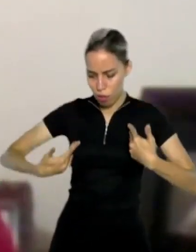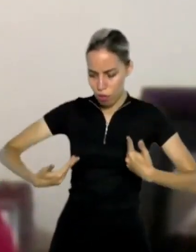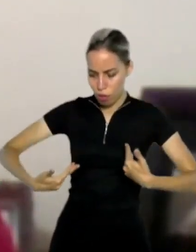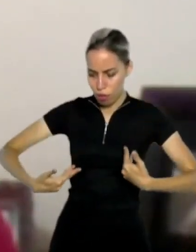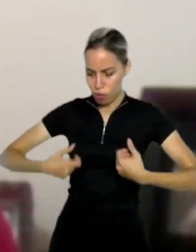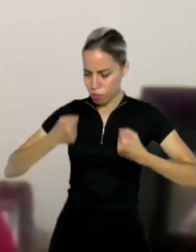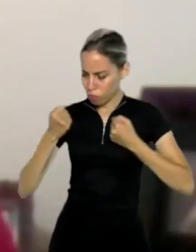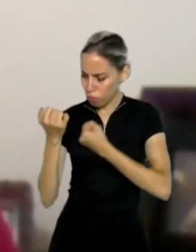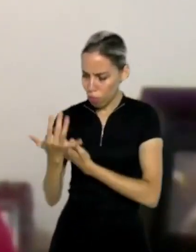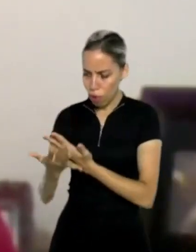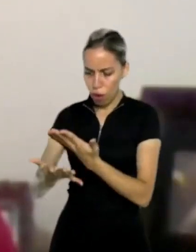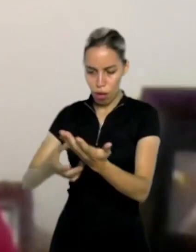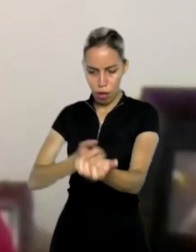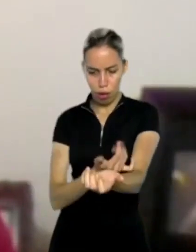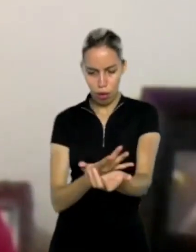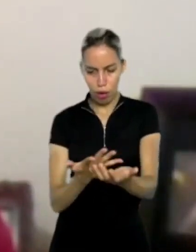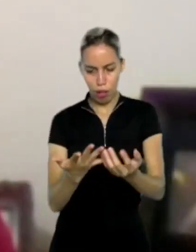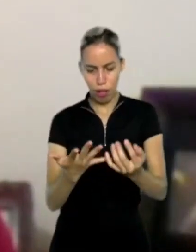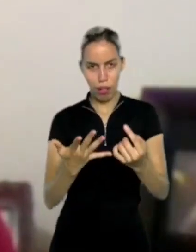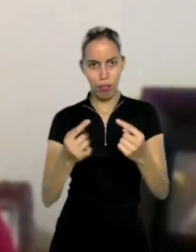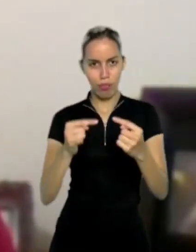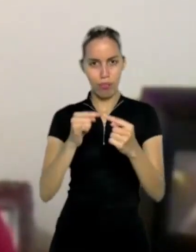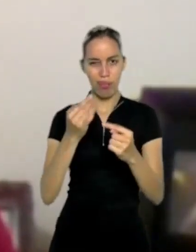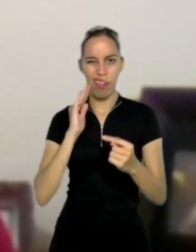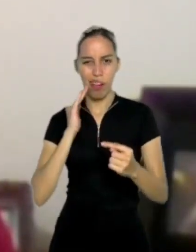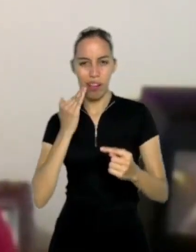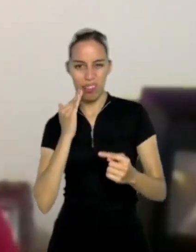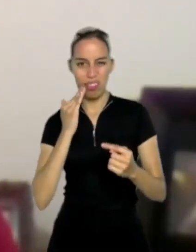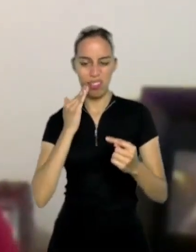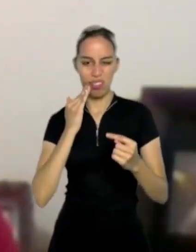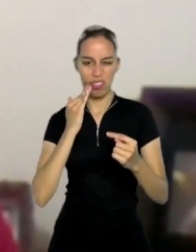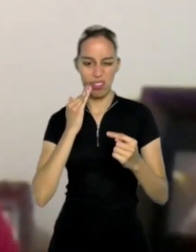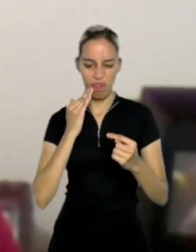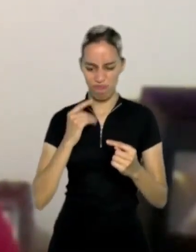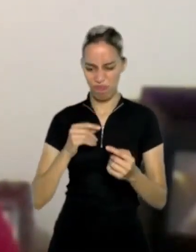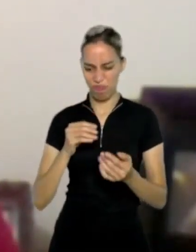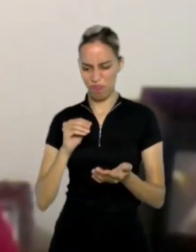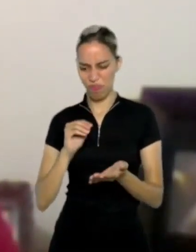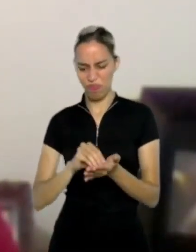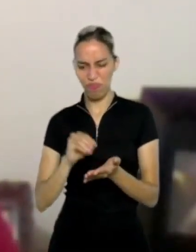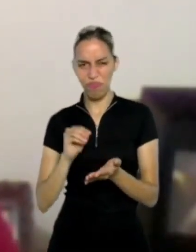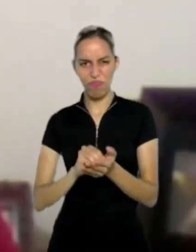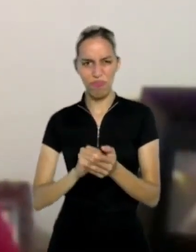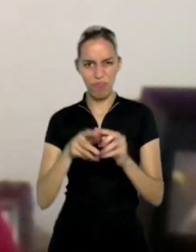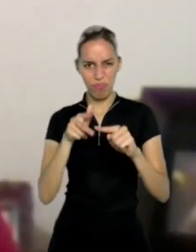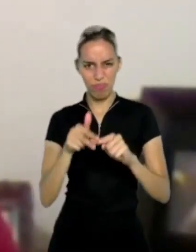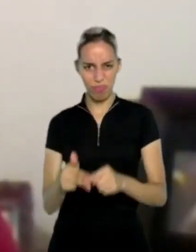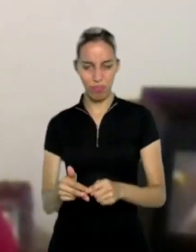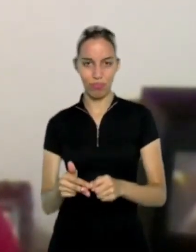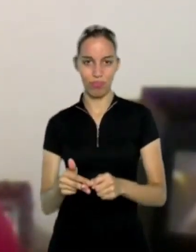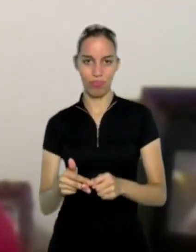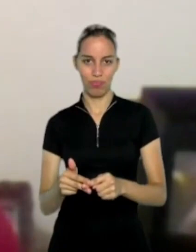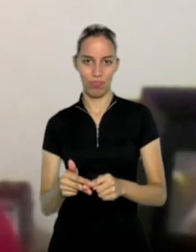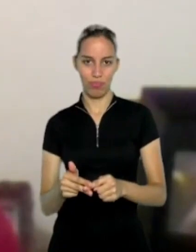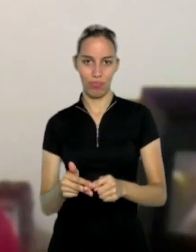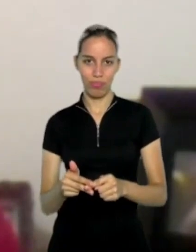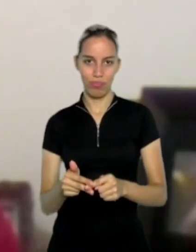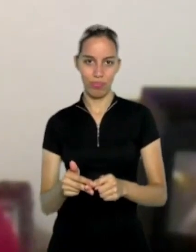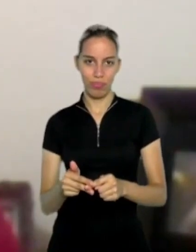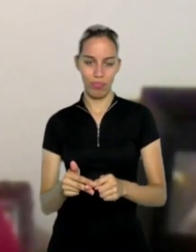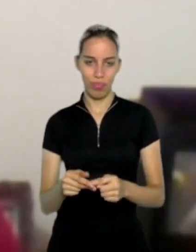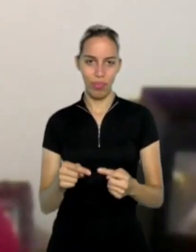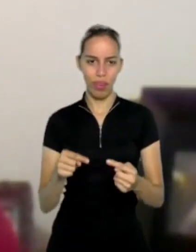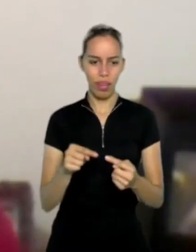sai. Meio torto, mal acabado, sofrido, pedindo amparo e aparas. A